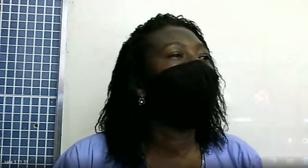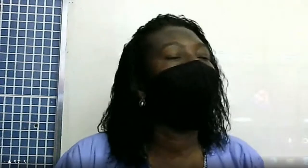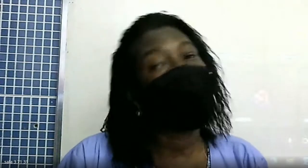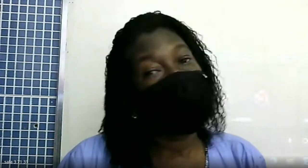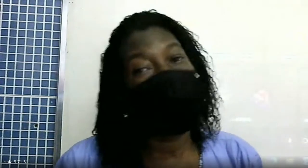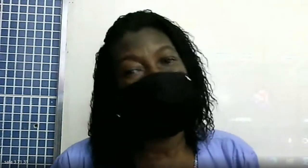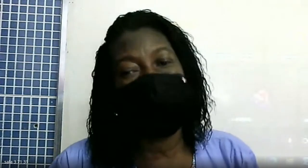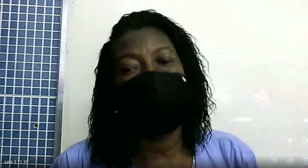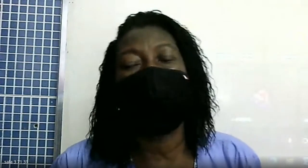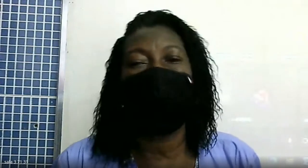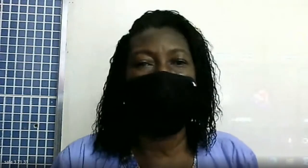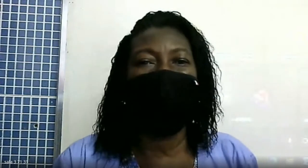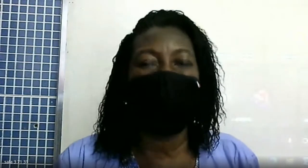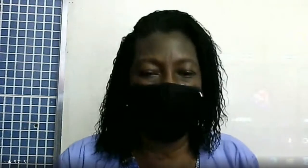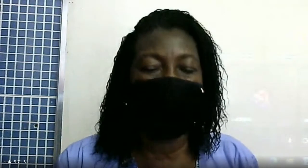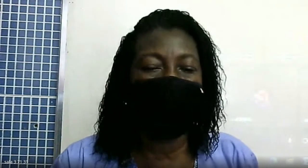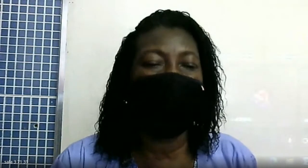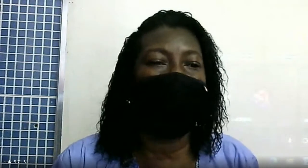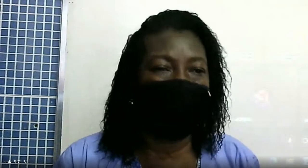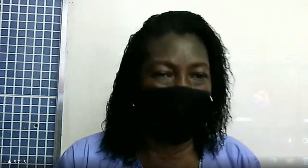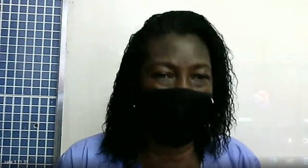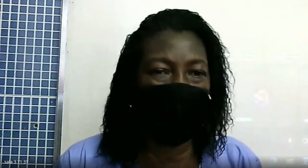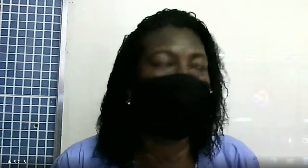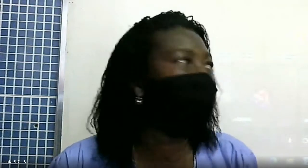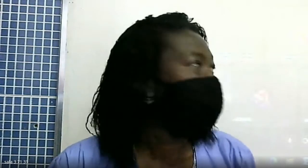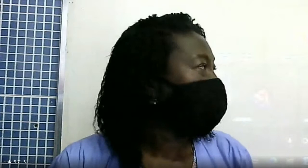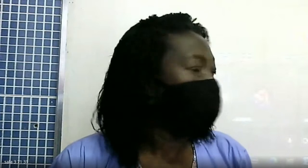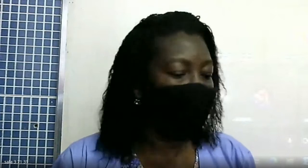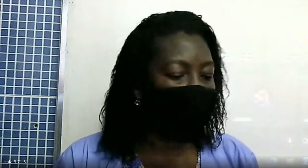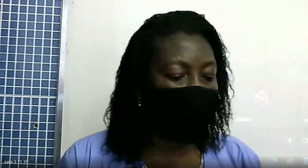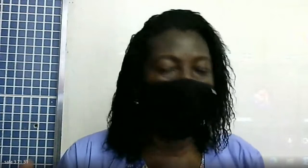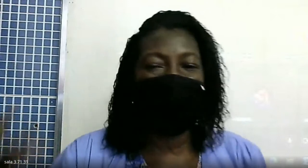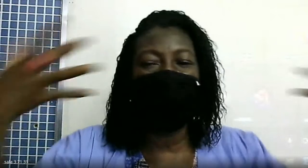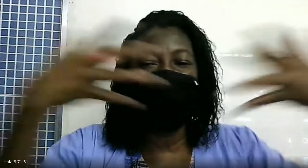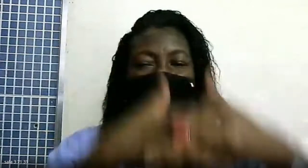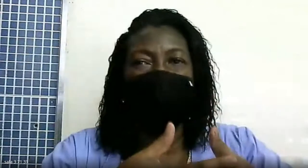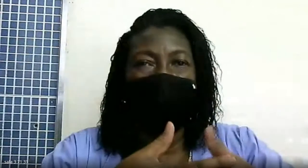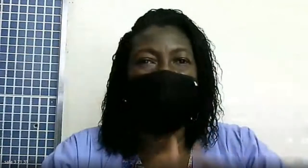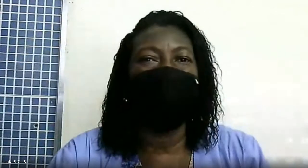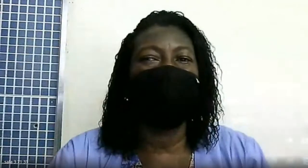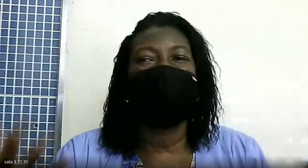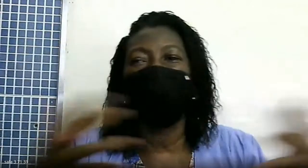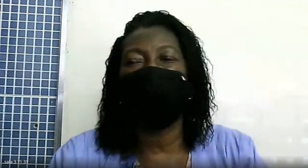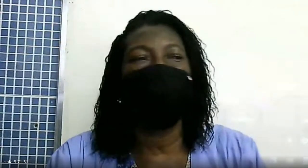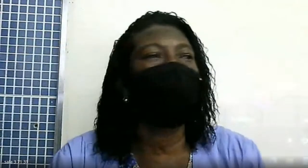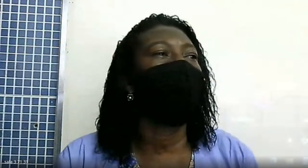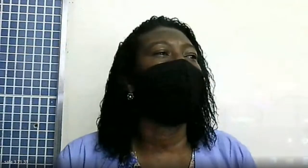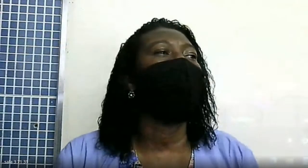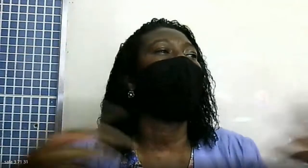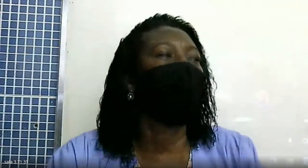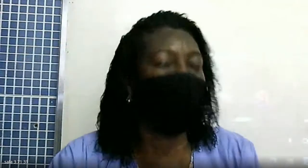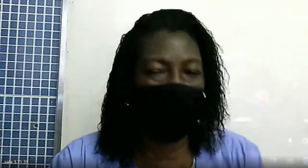Então, é ativismo, a palavra certa seria ativismo, né? Mas aí ele fez uma mistura, né, de ativismo